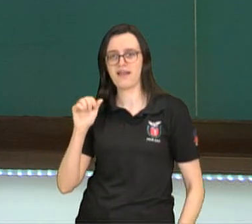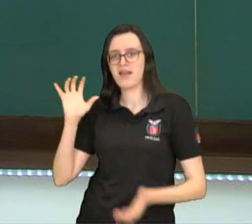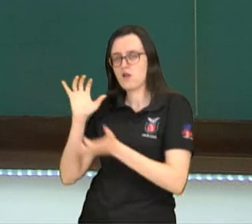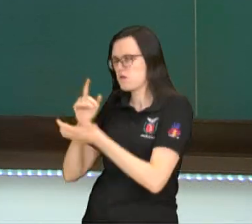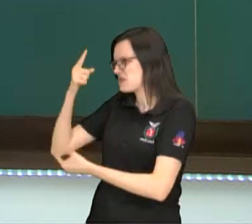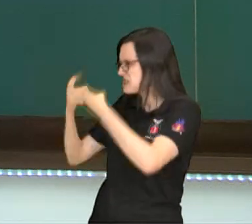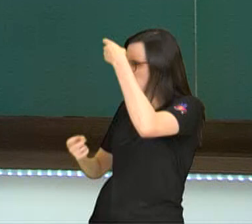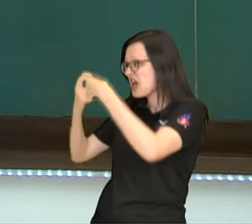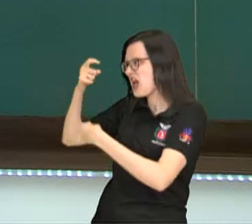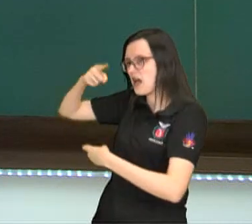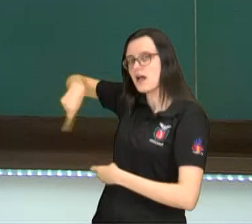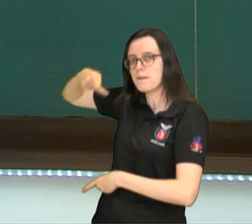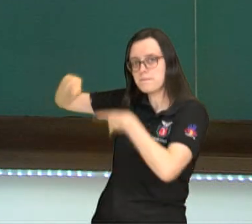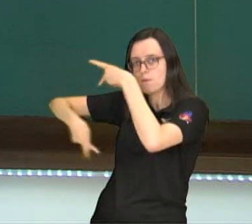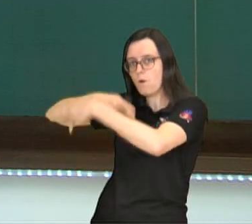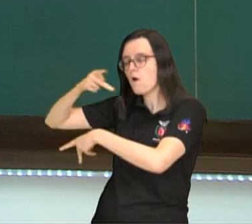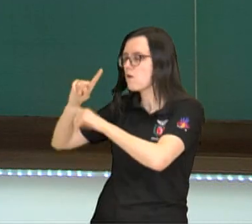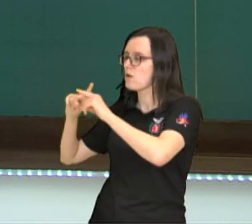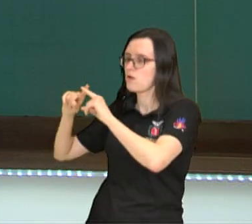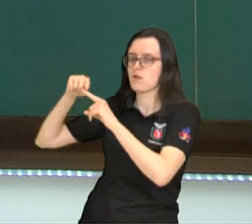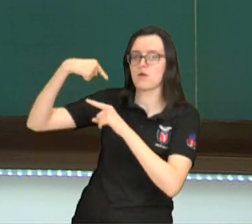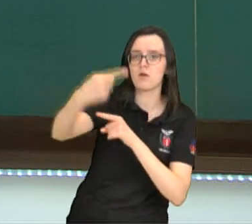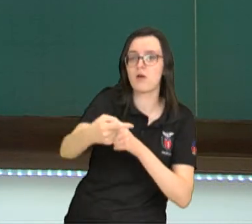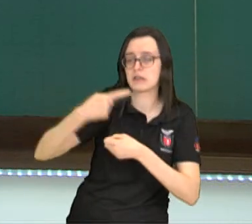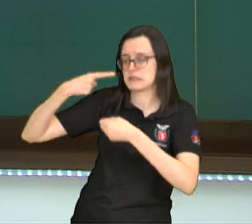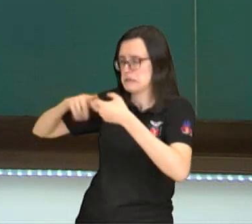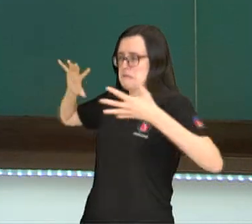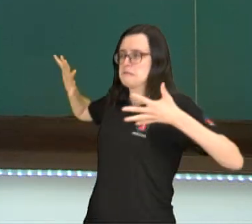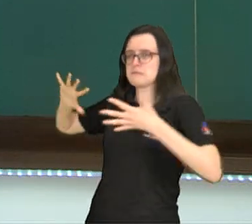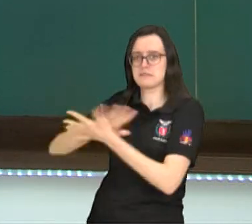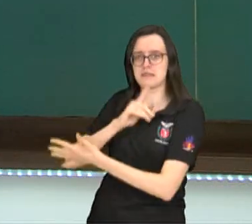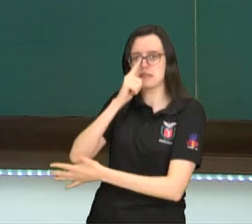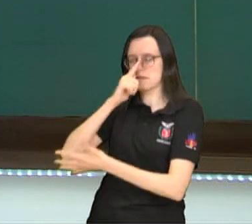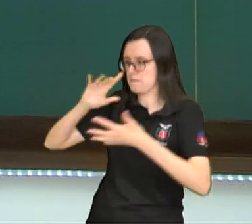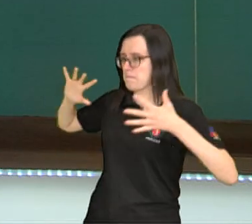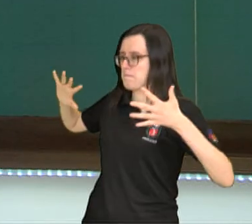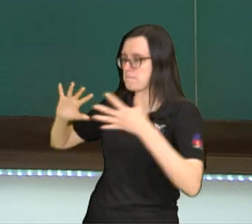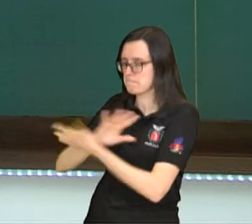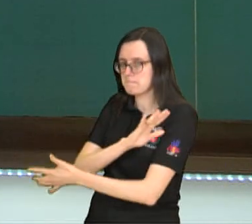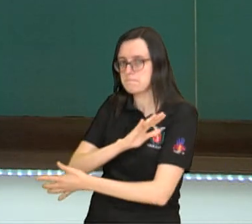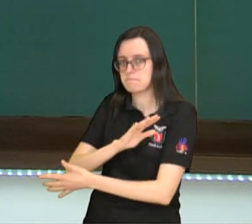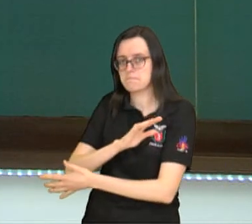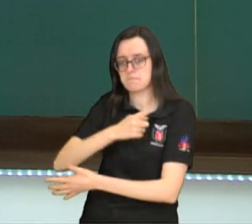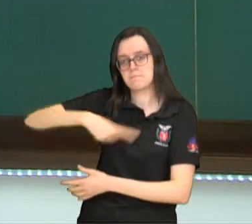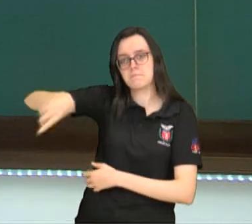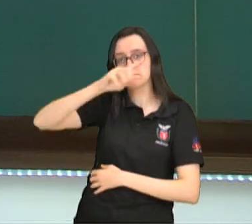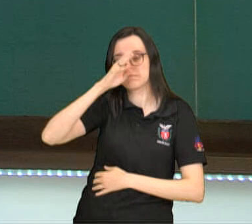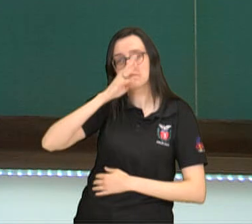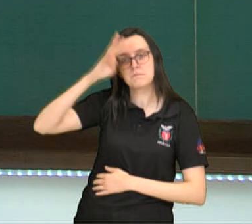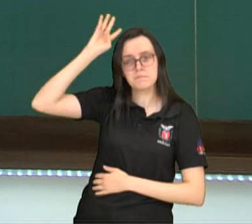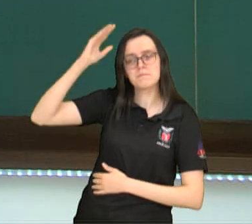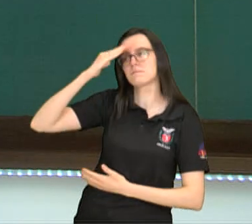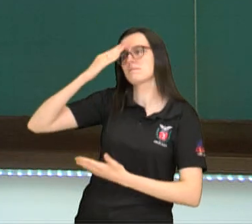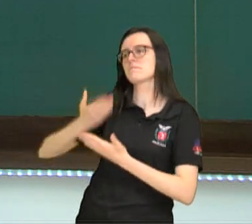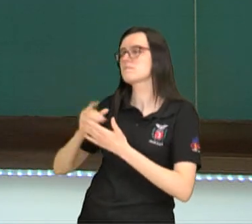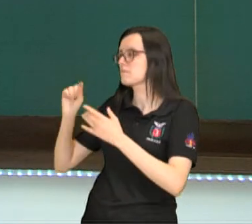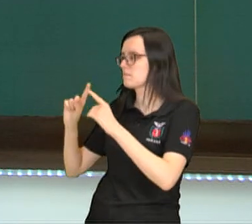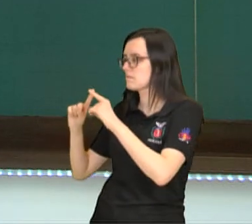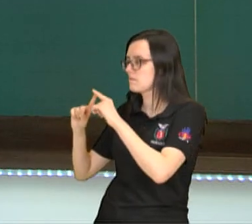de Troia, a cidade é destruída pelos gregos e eles